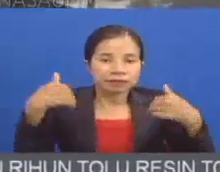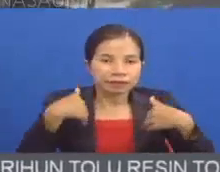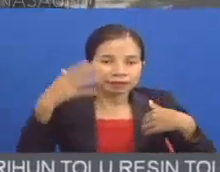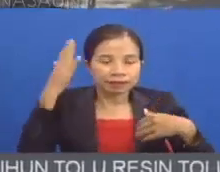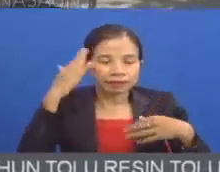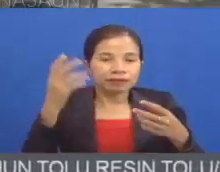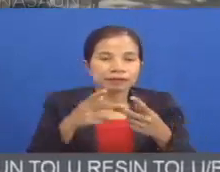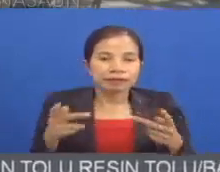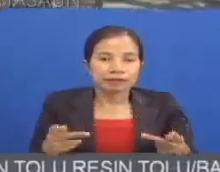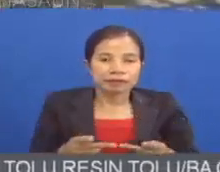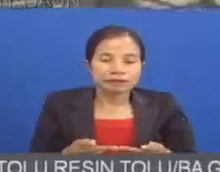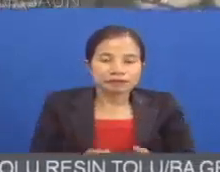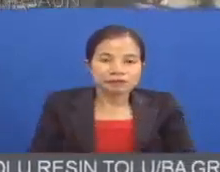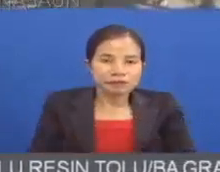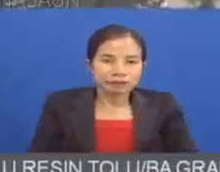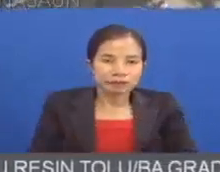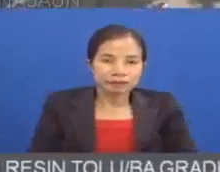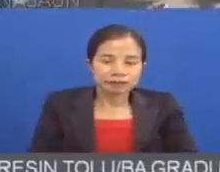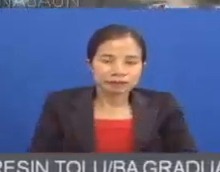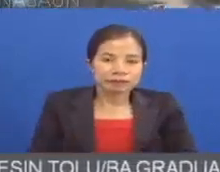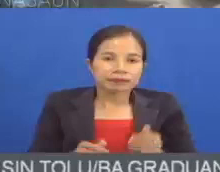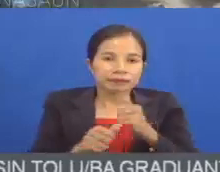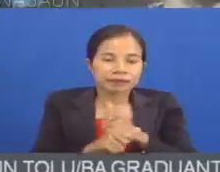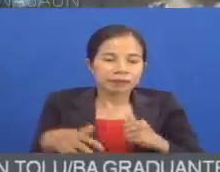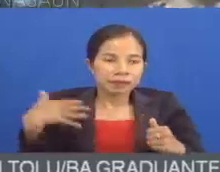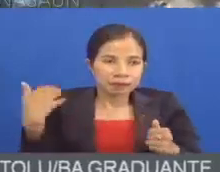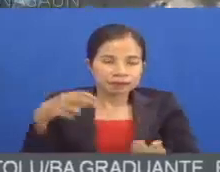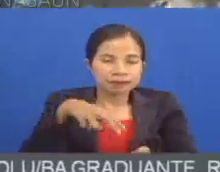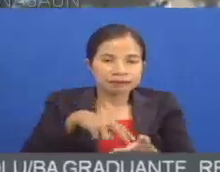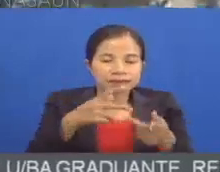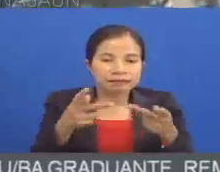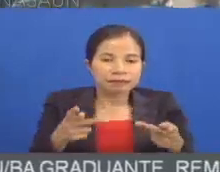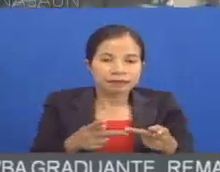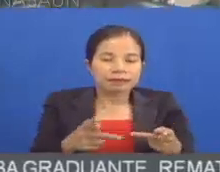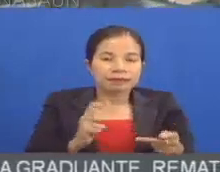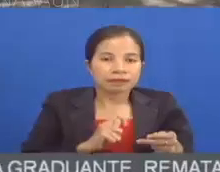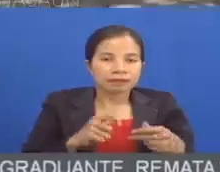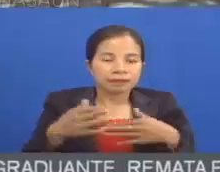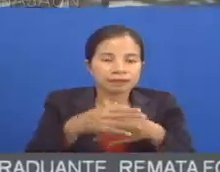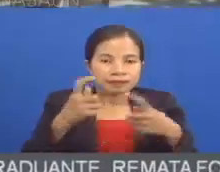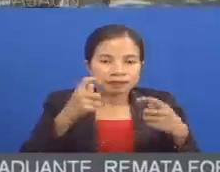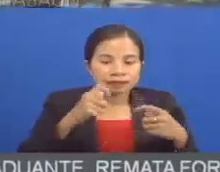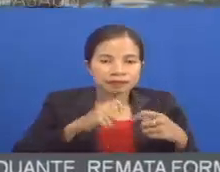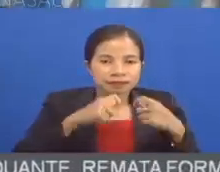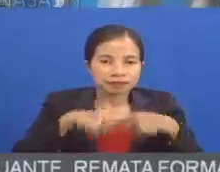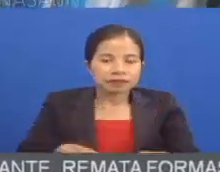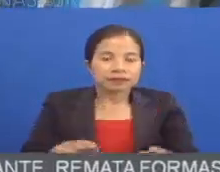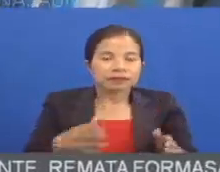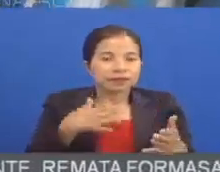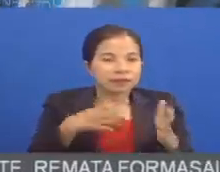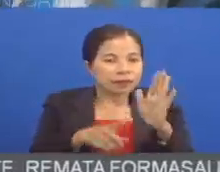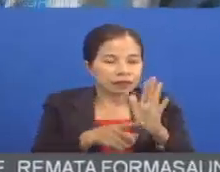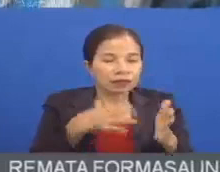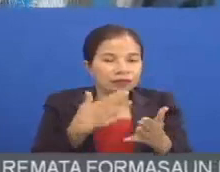ba ambiente. Tuirnia, ação juventude hari jardim e retaça ibun sinal positivo ba desenvolvimento